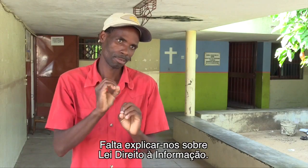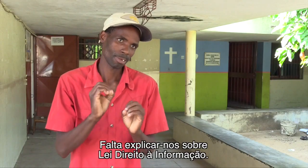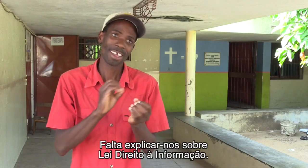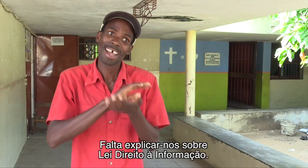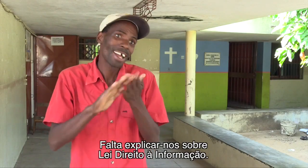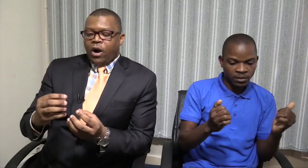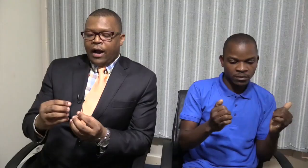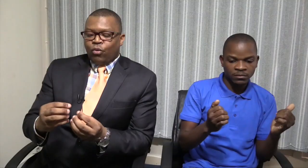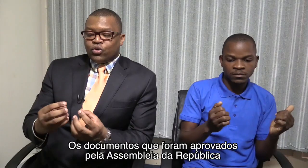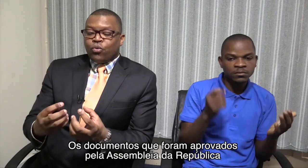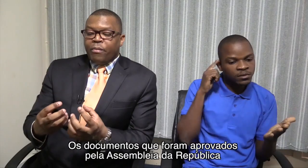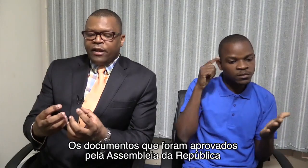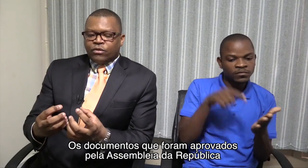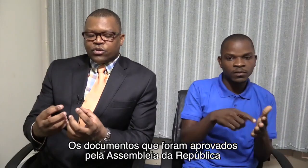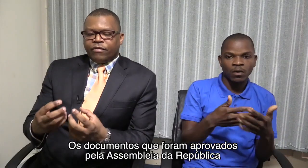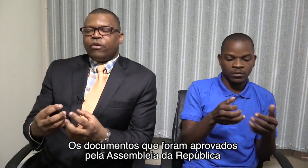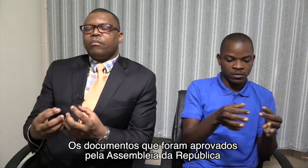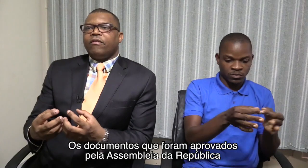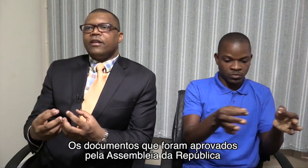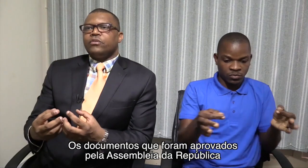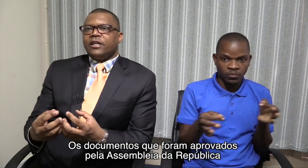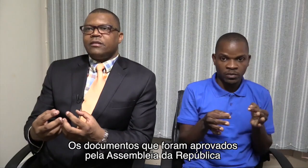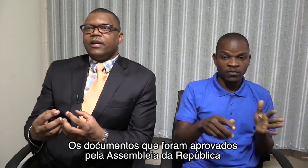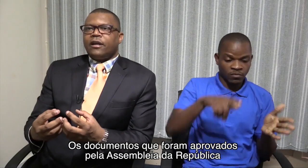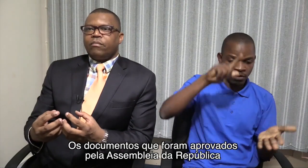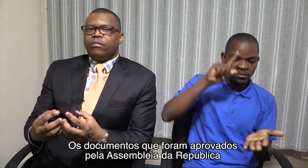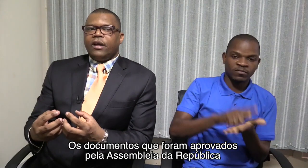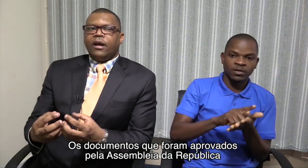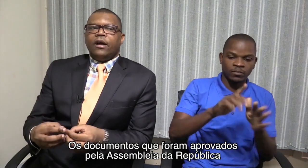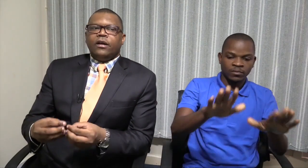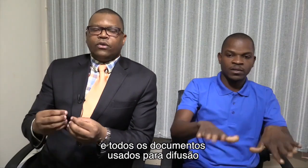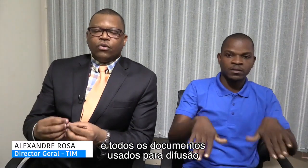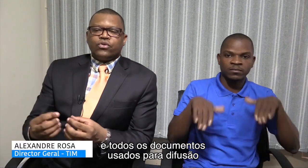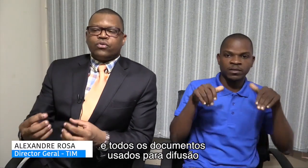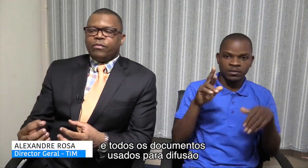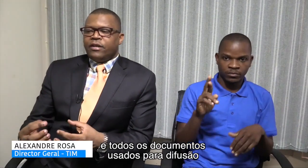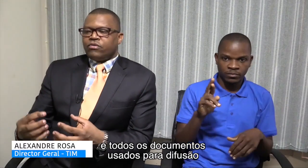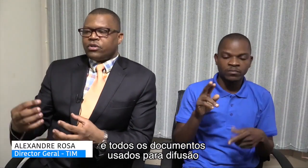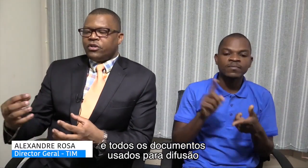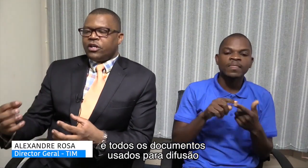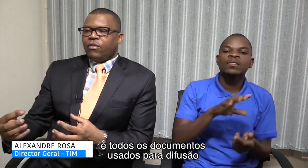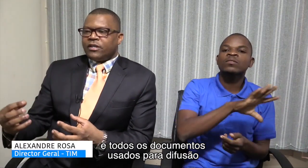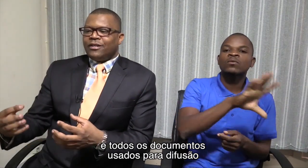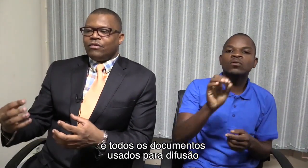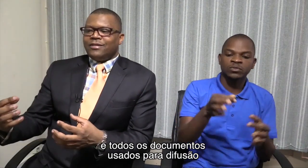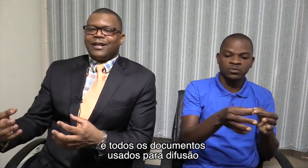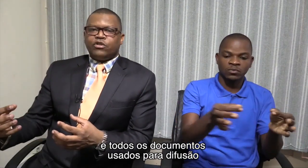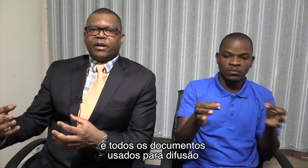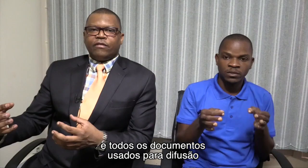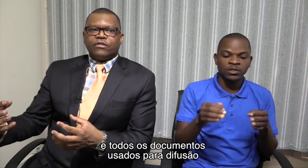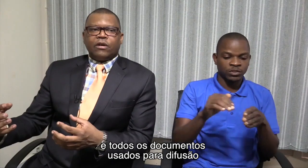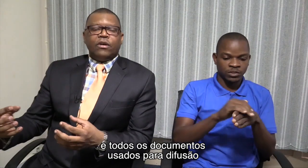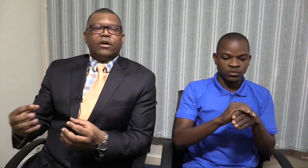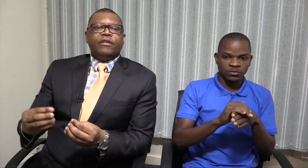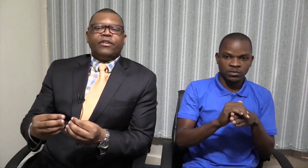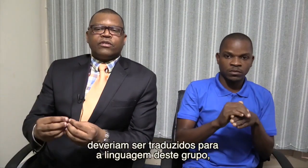do Direito à Informação. Os documentos que foram aprovados pela Assembleia da República e todos os documentos que estão a ser utilizados